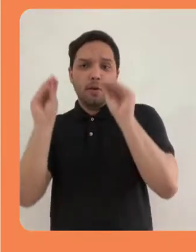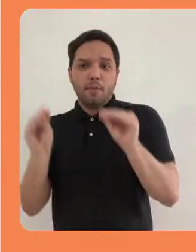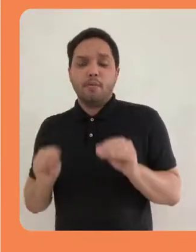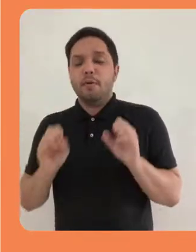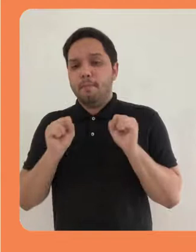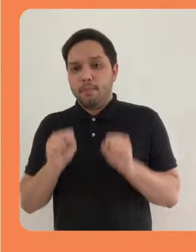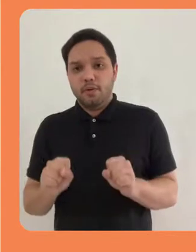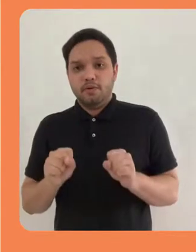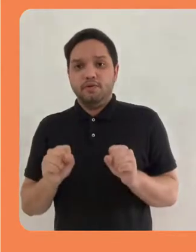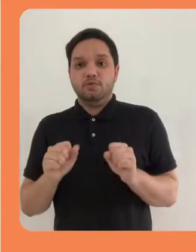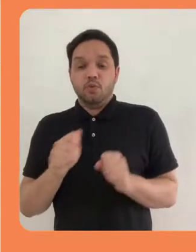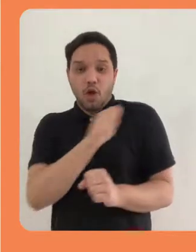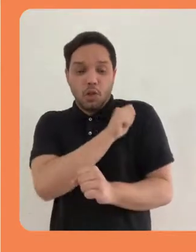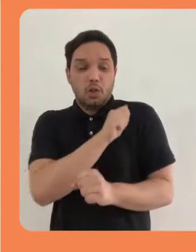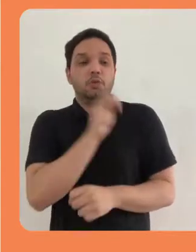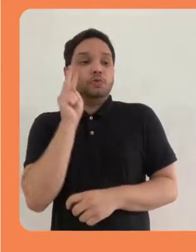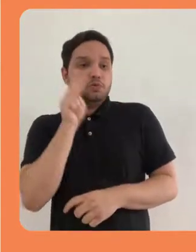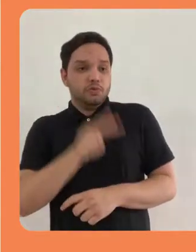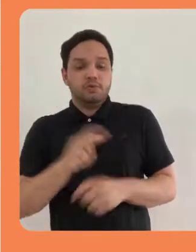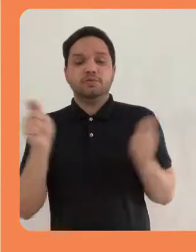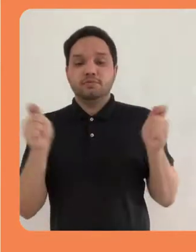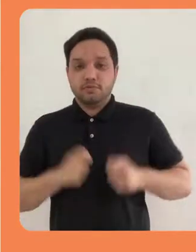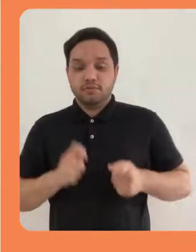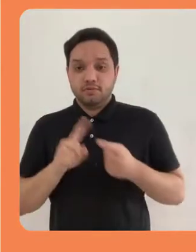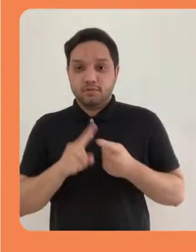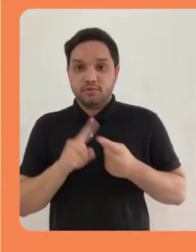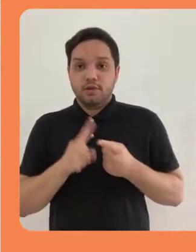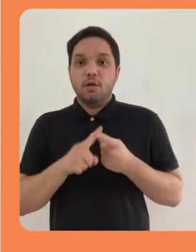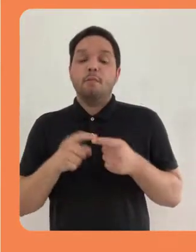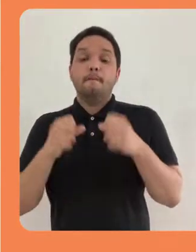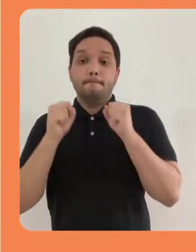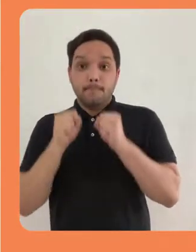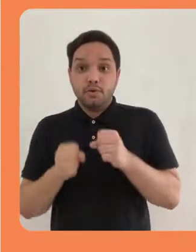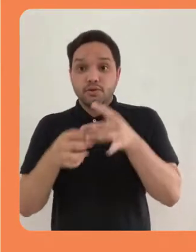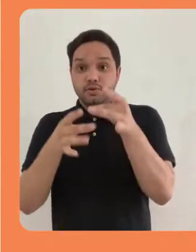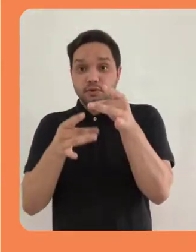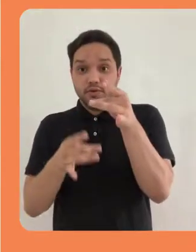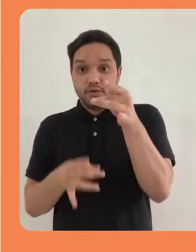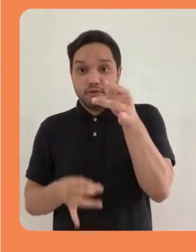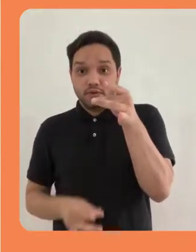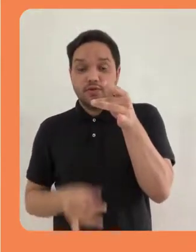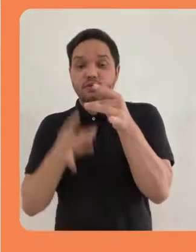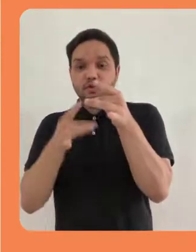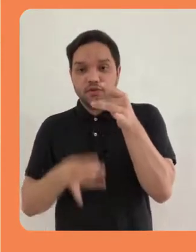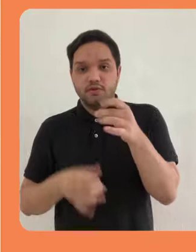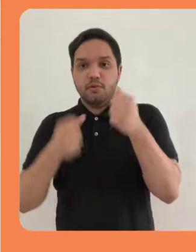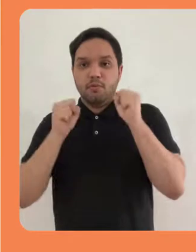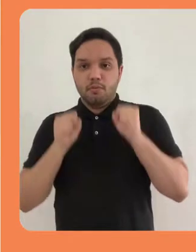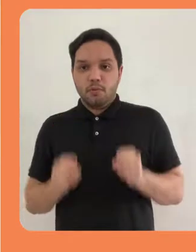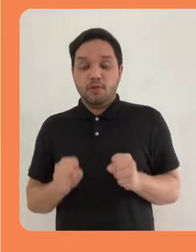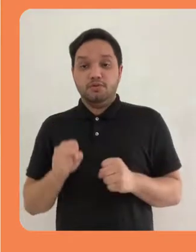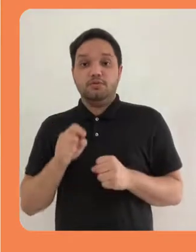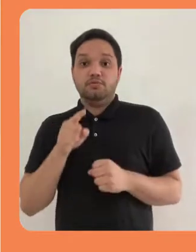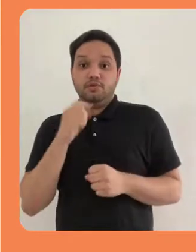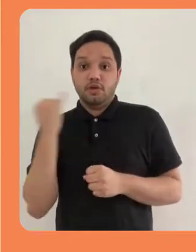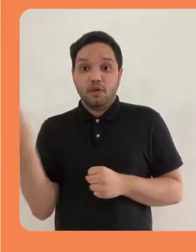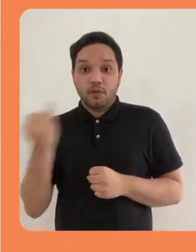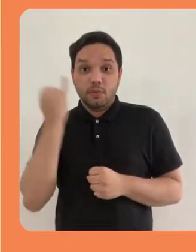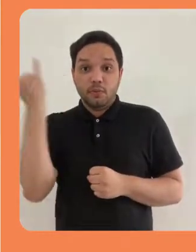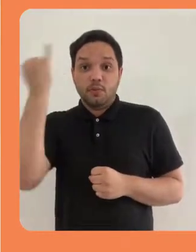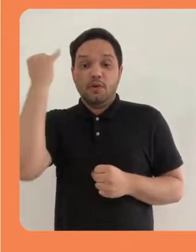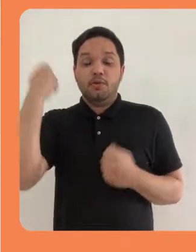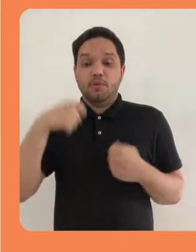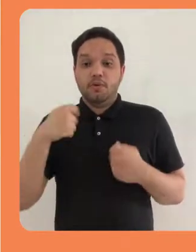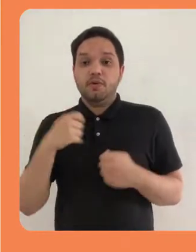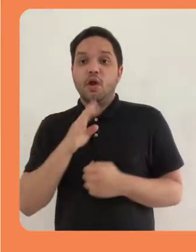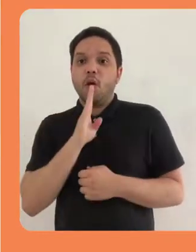Fate i eu tive você poderia dar não já teve não Só aparece assim como você